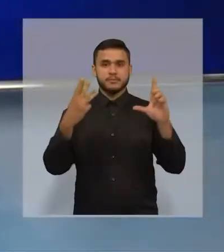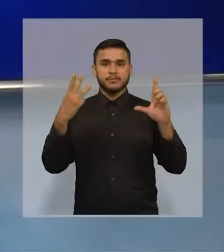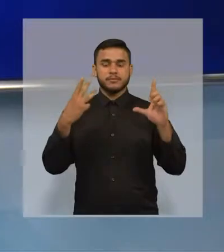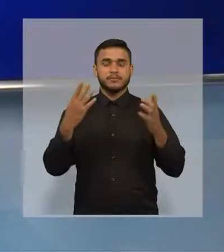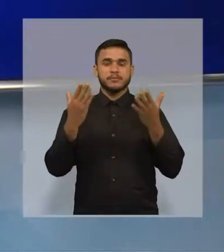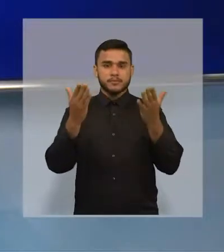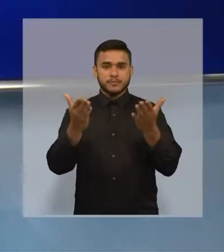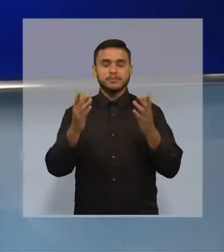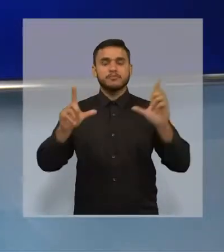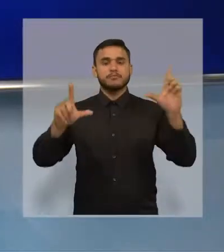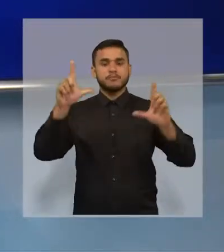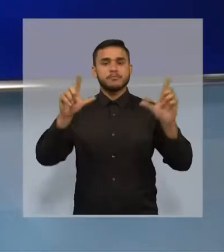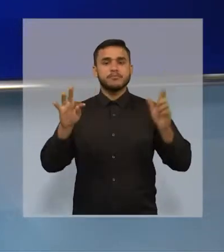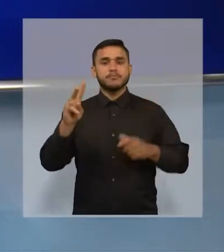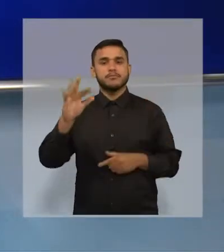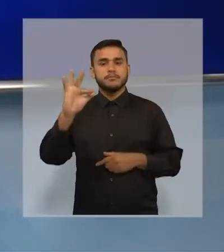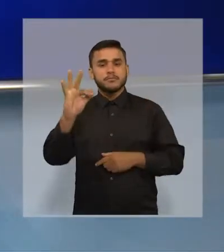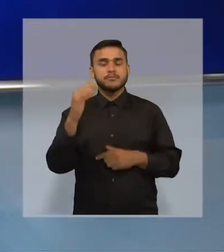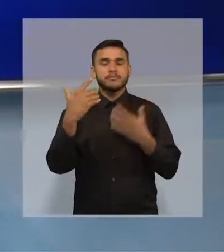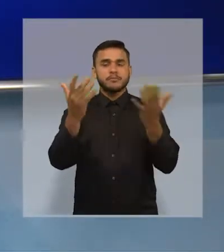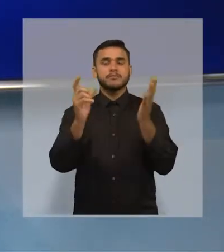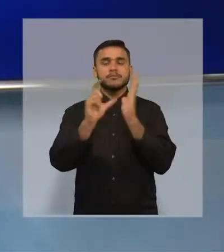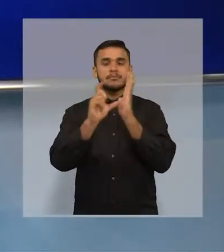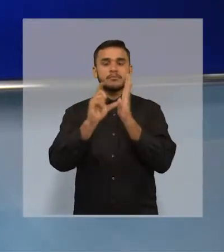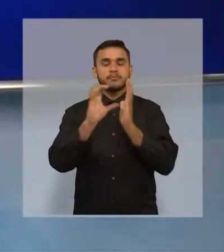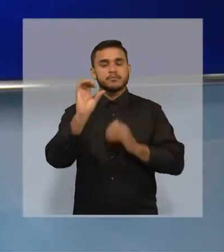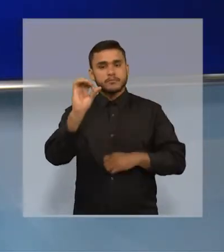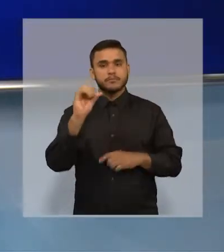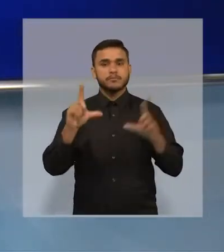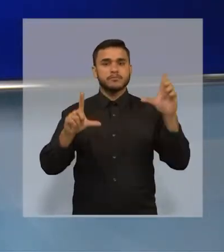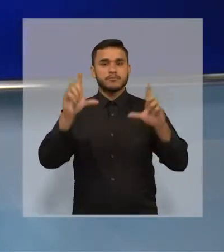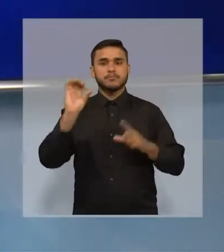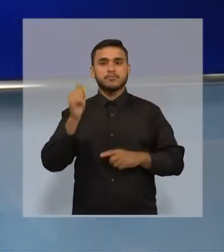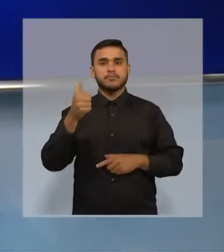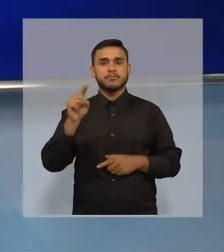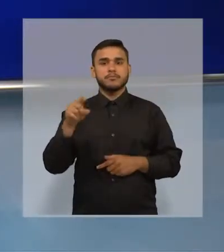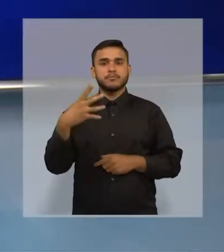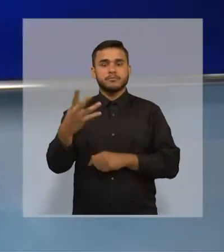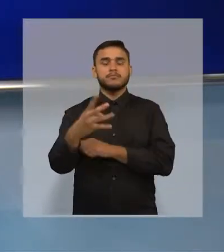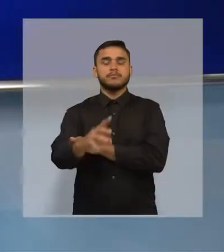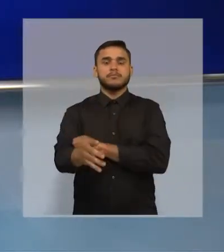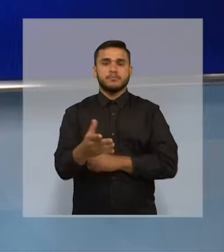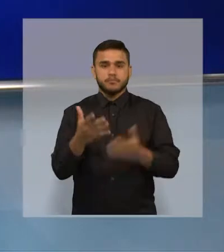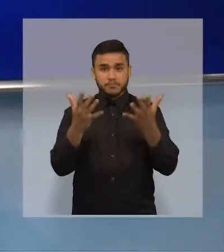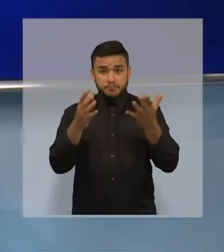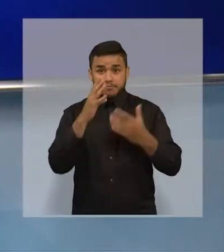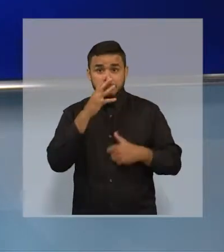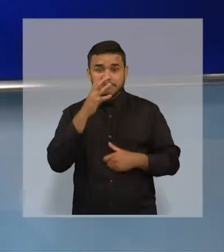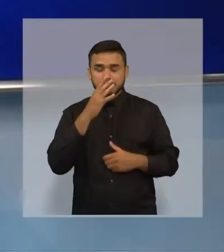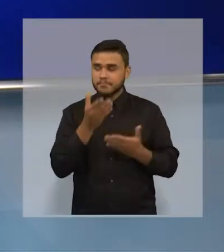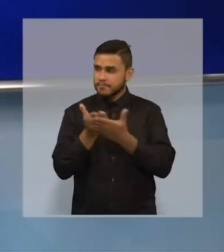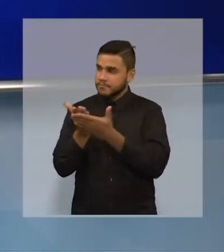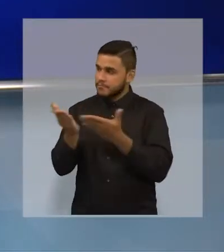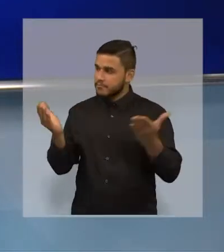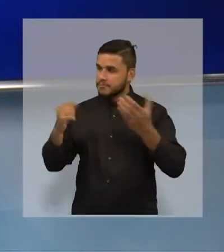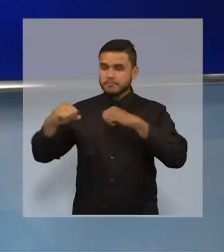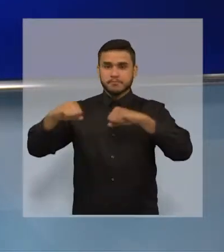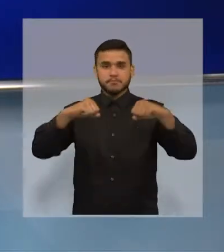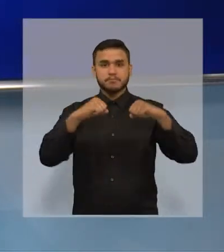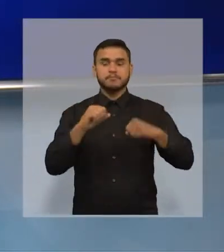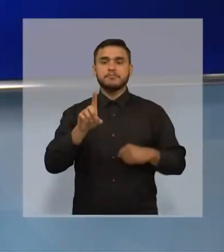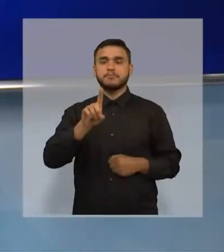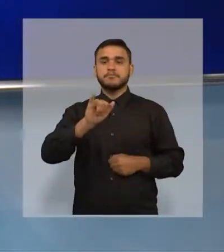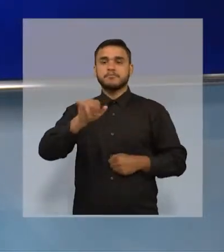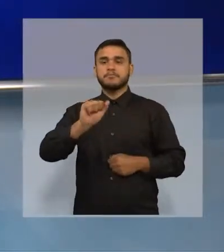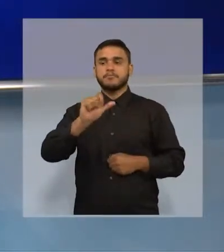Estamos de volta com o terceiro e último bloco do programa Observatório pela TV Fortaleza, canal 6 da Multiplay e 61.4 digital. Para você, assinante que ligou